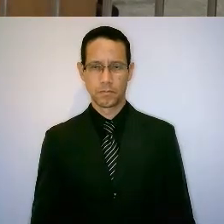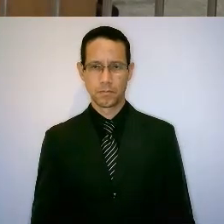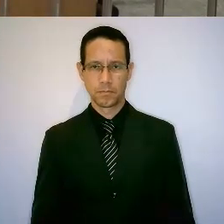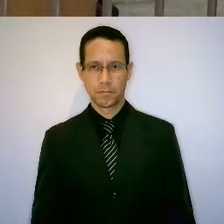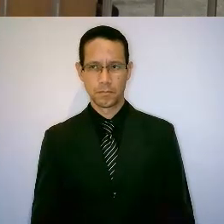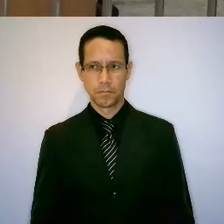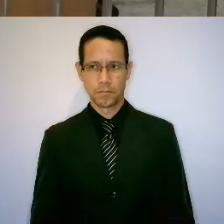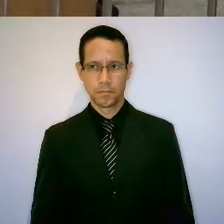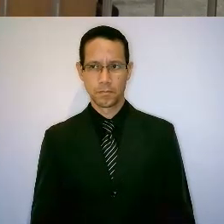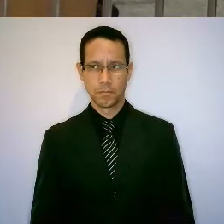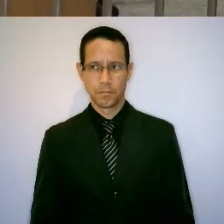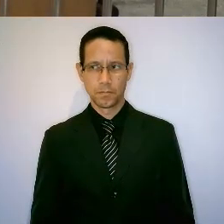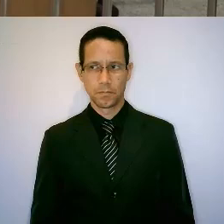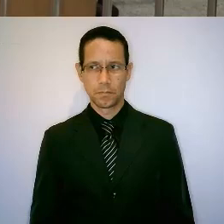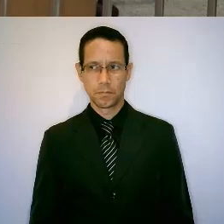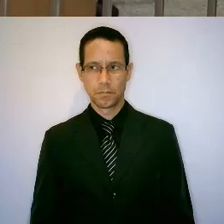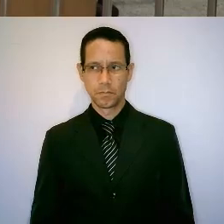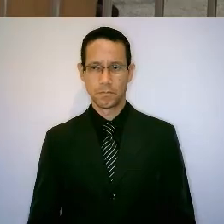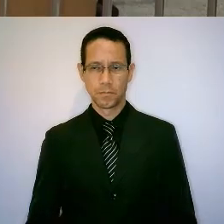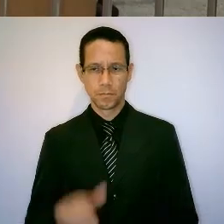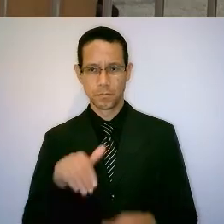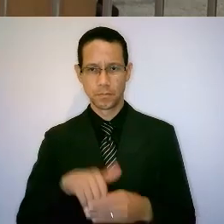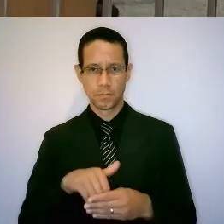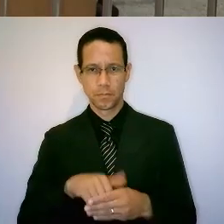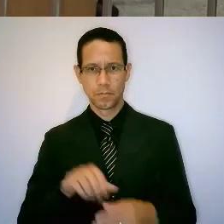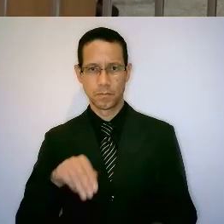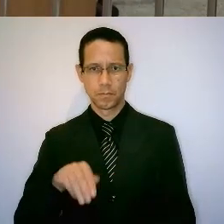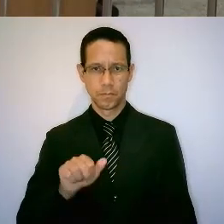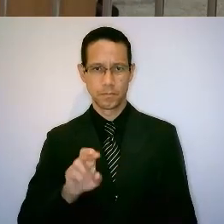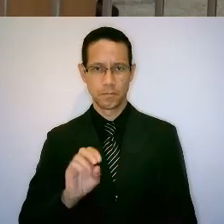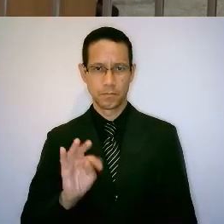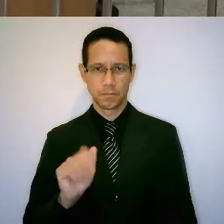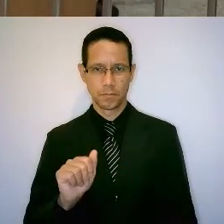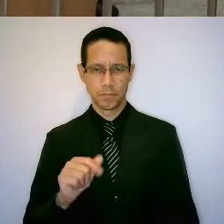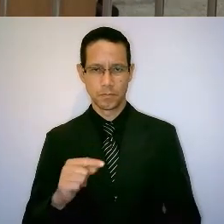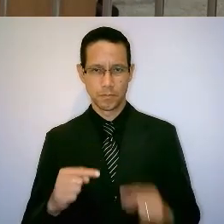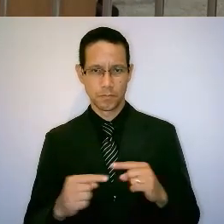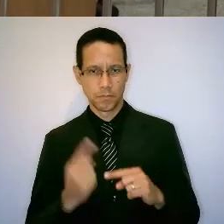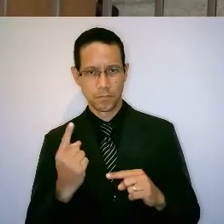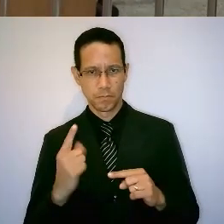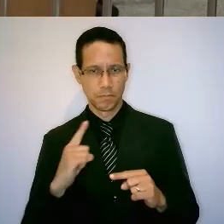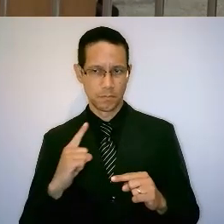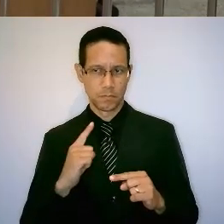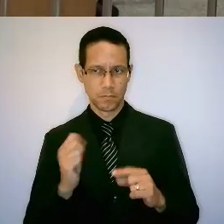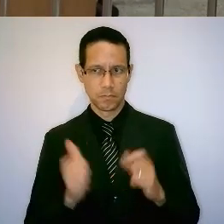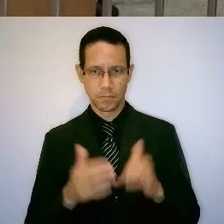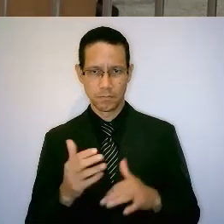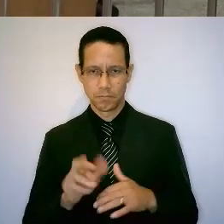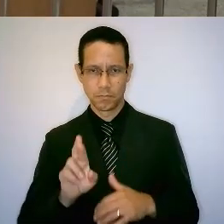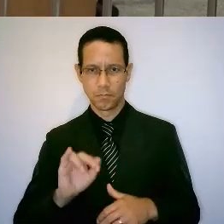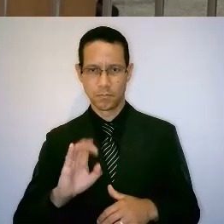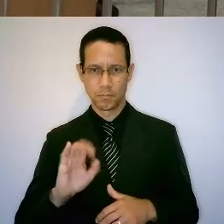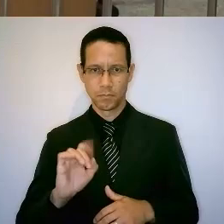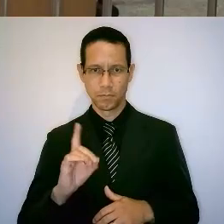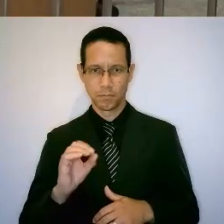que fica os outros Doutora Marta alguma divergência no vosso do Ricardo